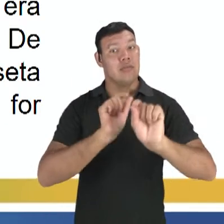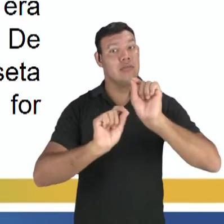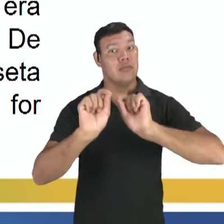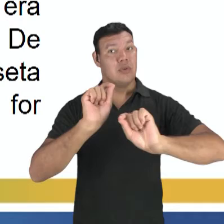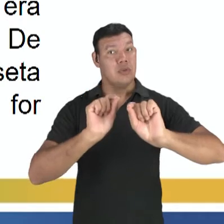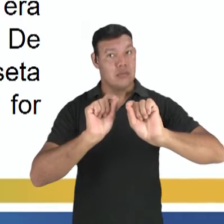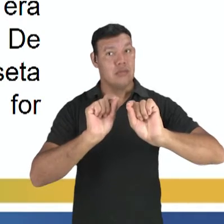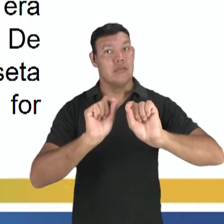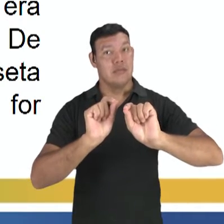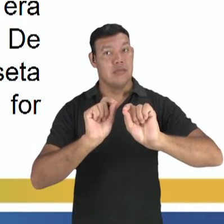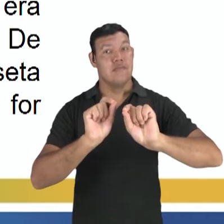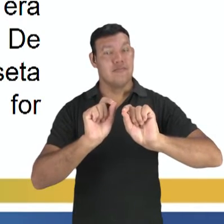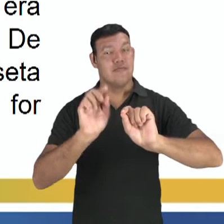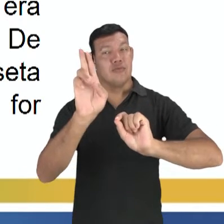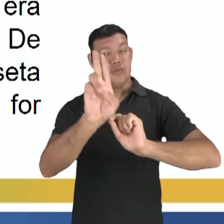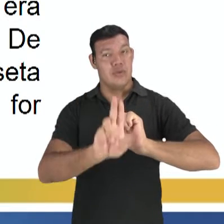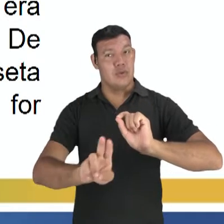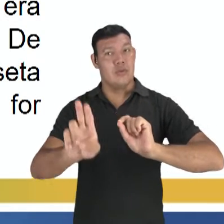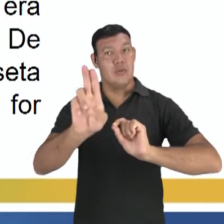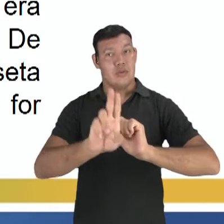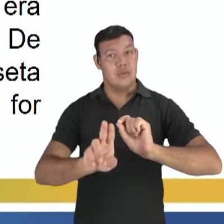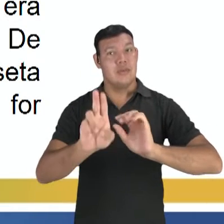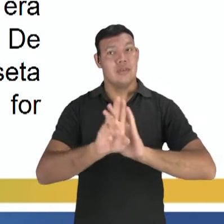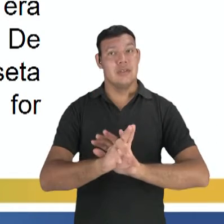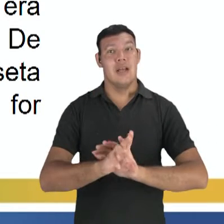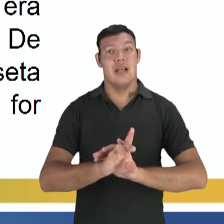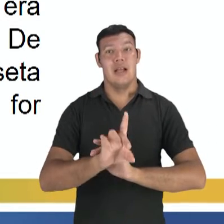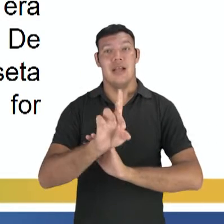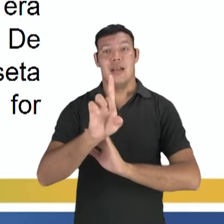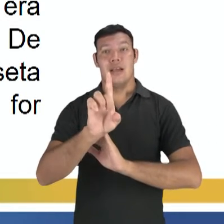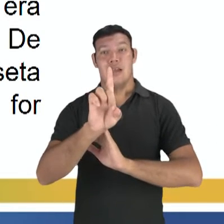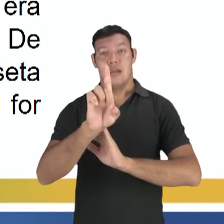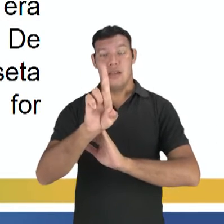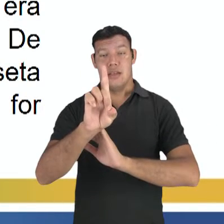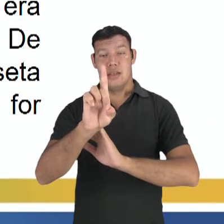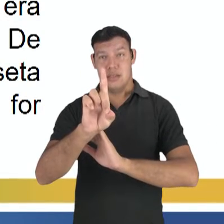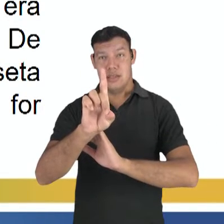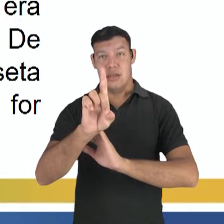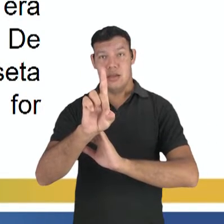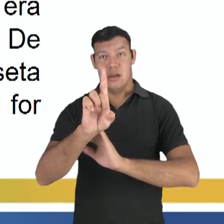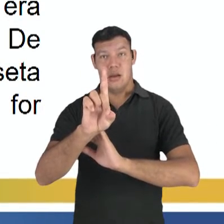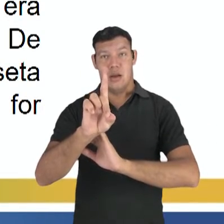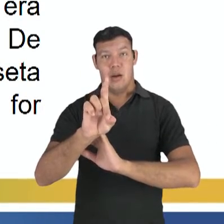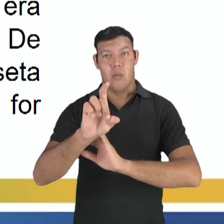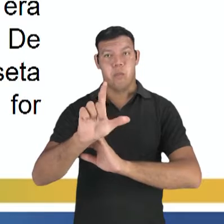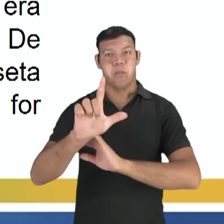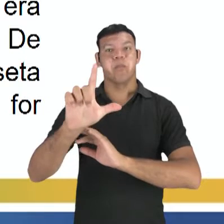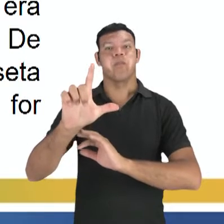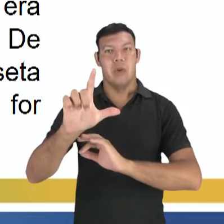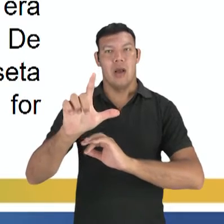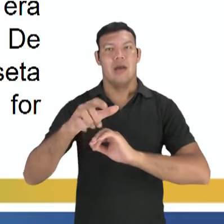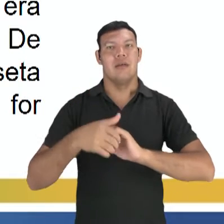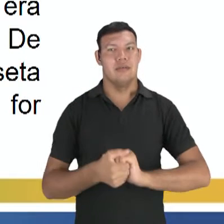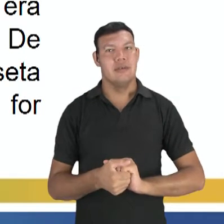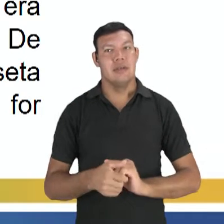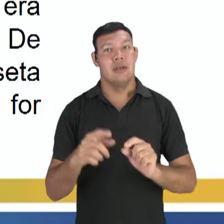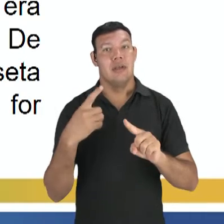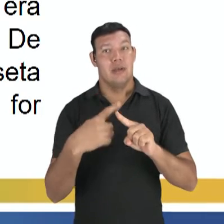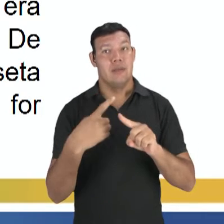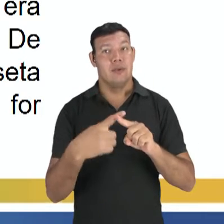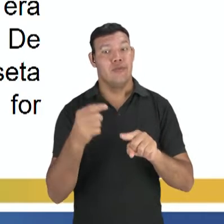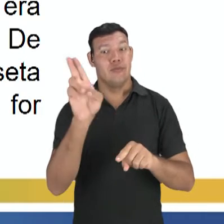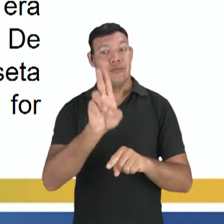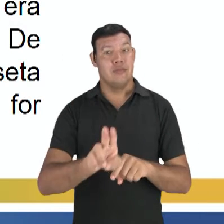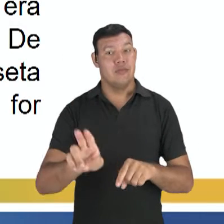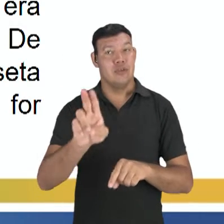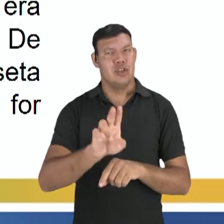Ele vai estar utilizando a letra maiúscula. E essa letra maiúscula do de ou no na, ela não está sendo